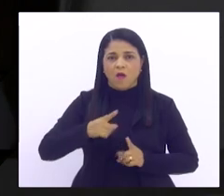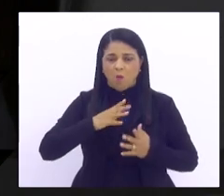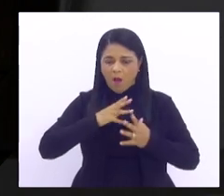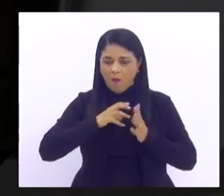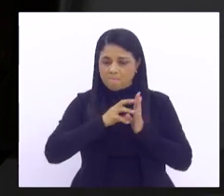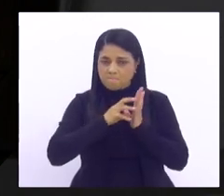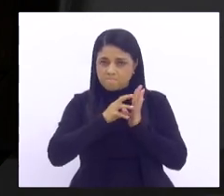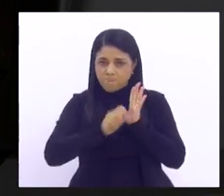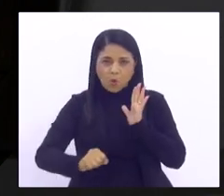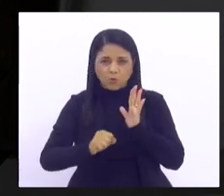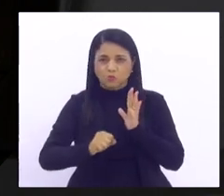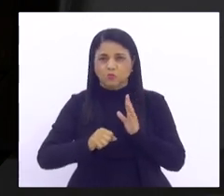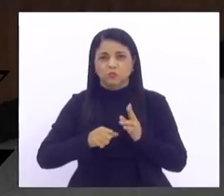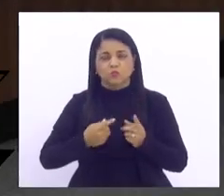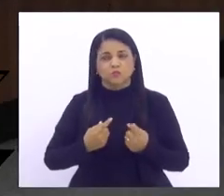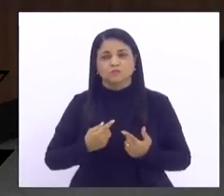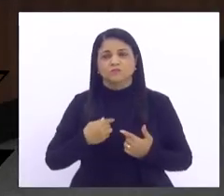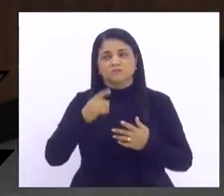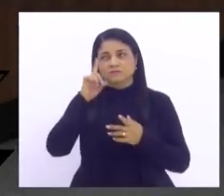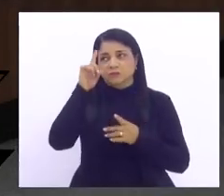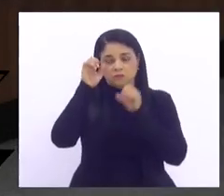abençoe.